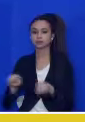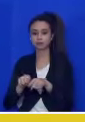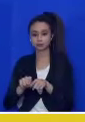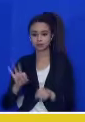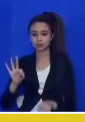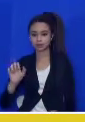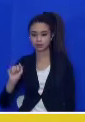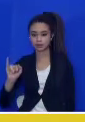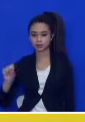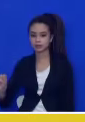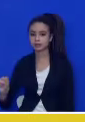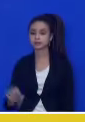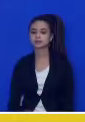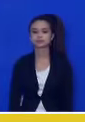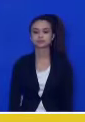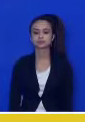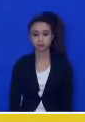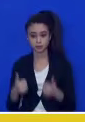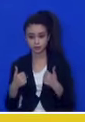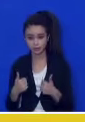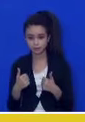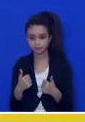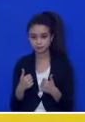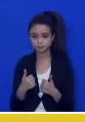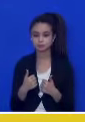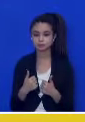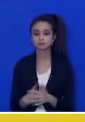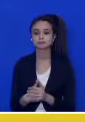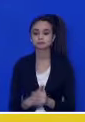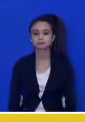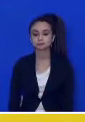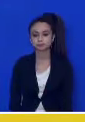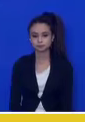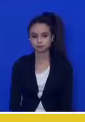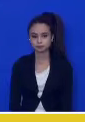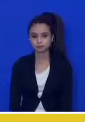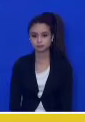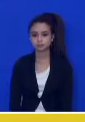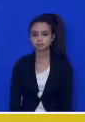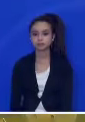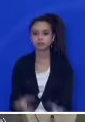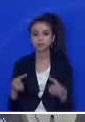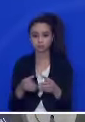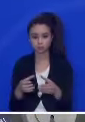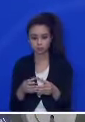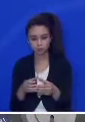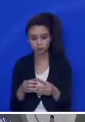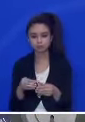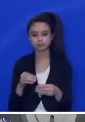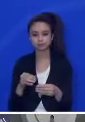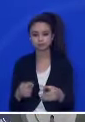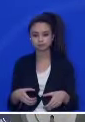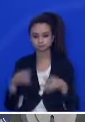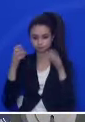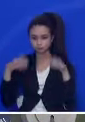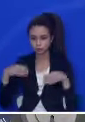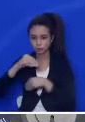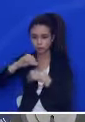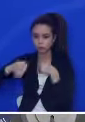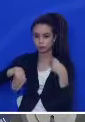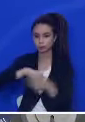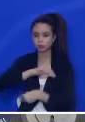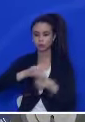Thaís Batista. Muito bem, está na hora de saber se hoje é o seu dia de sorte. Bolas posicionadas, globo número 3, na